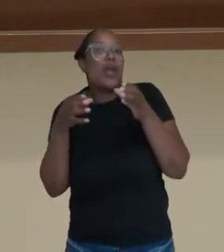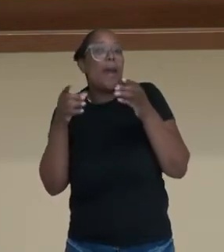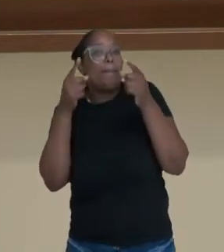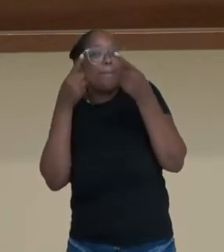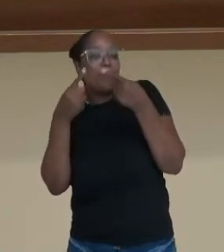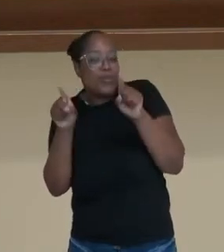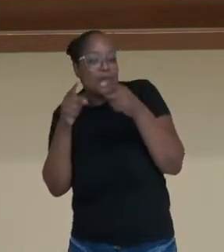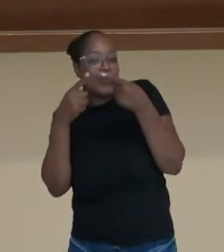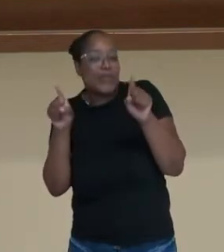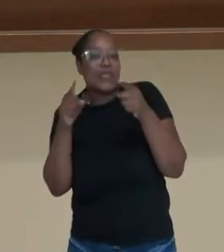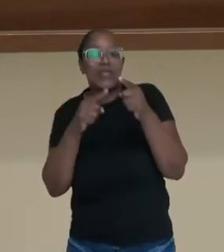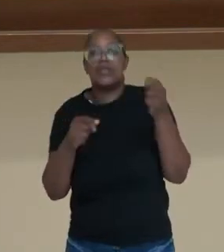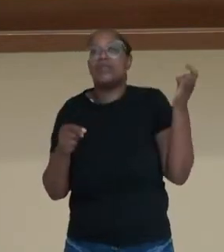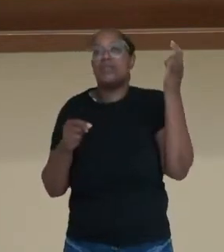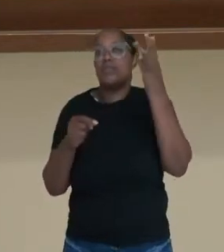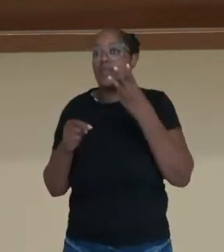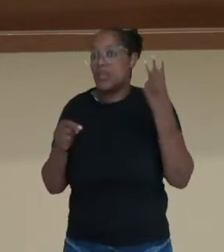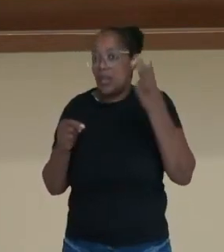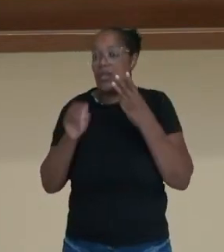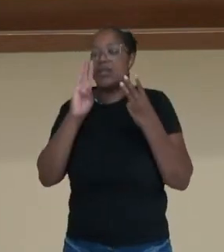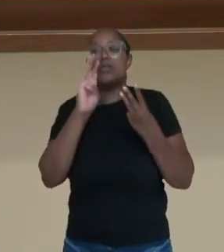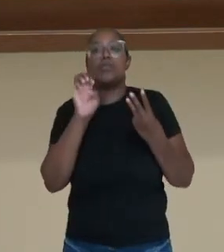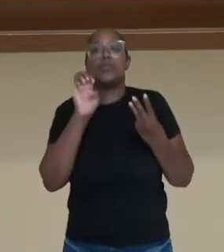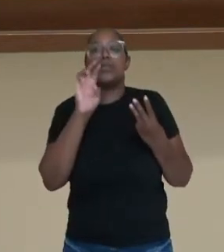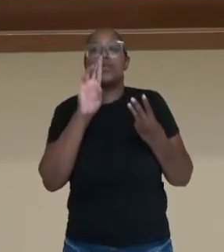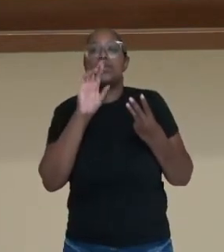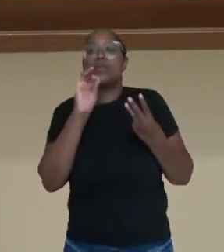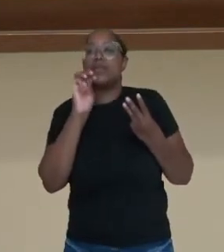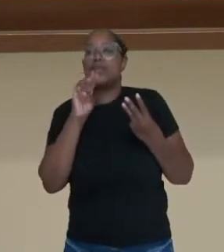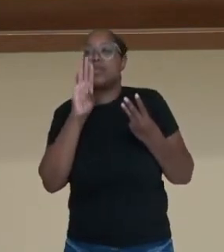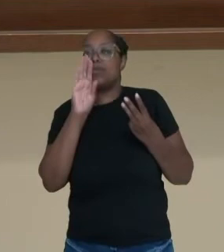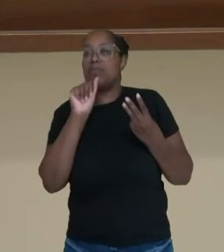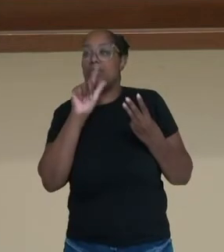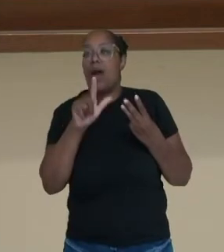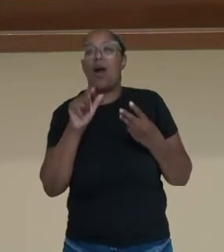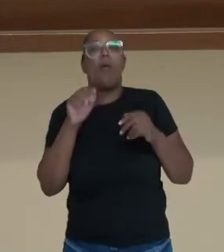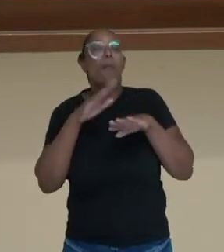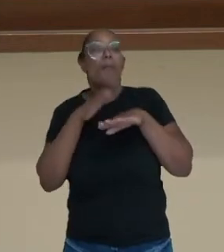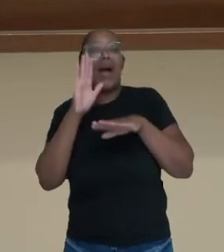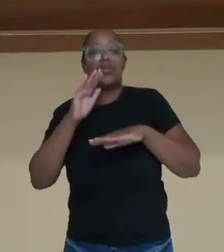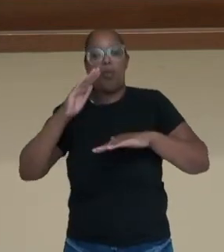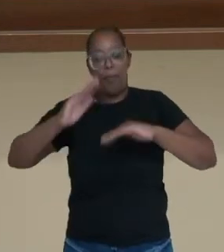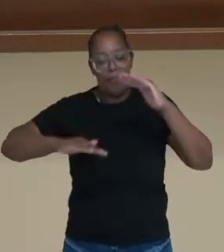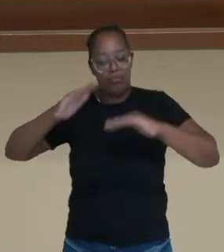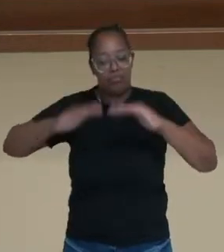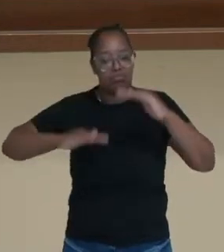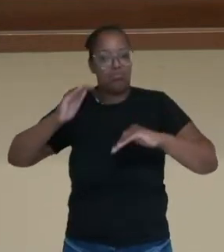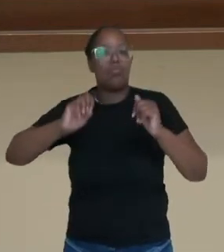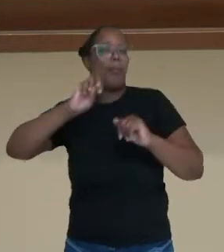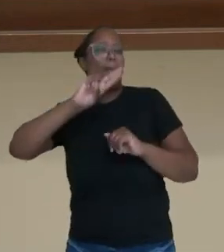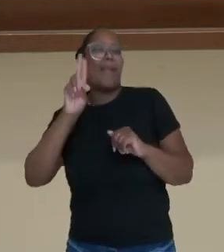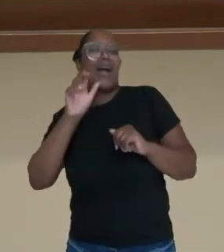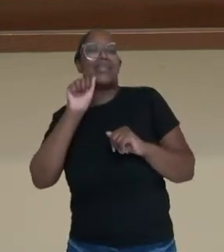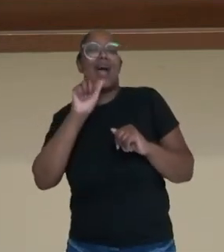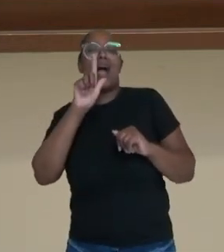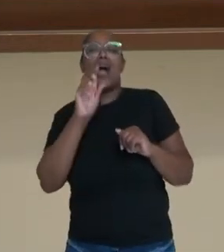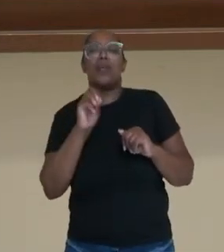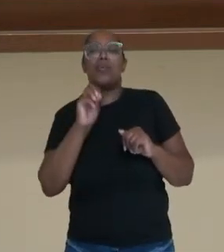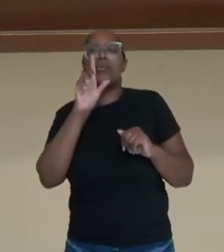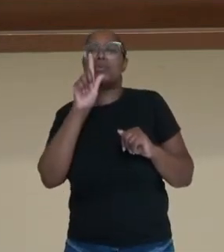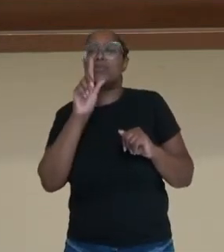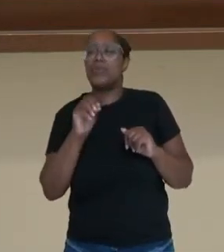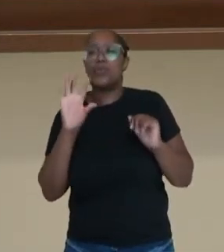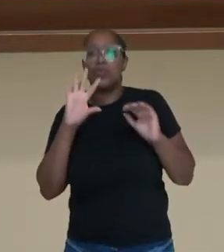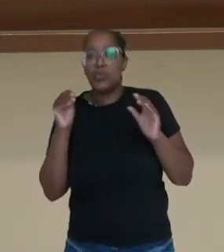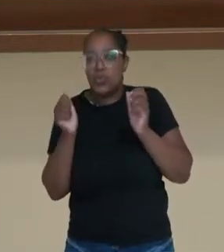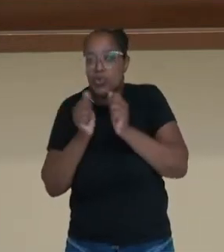três berimbaus, mais o atabaque, mais o pandeiro, mais o agogô, tudo isso dá a sonoridade para a nossa roda de capoeira.